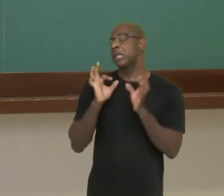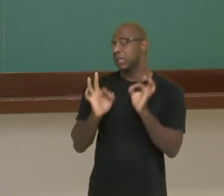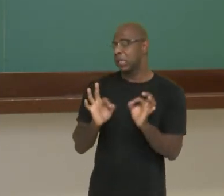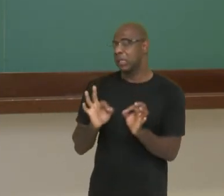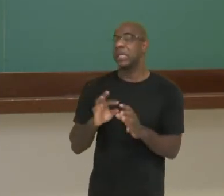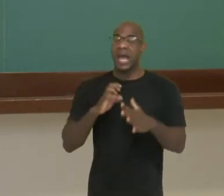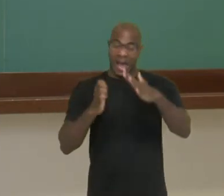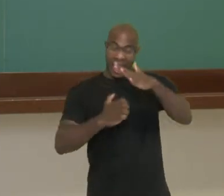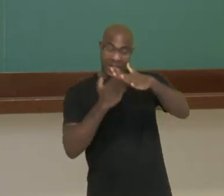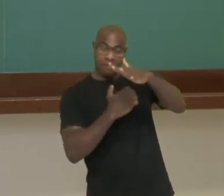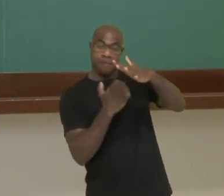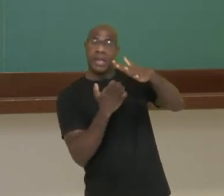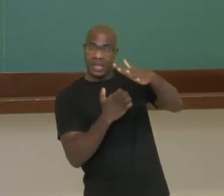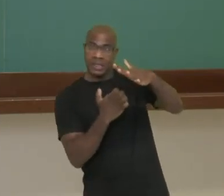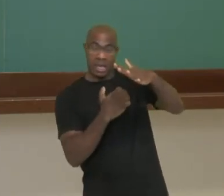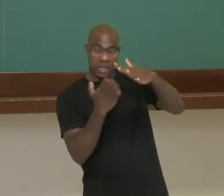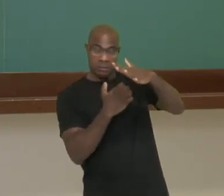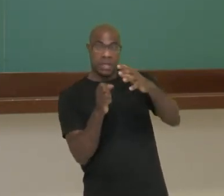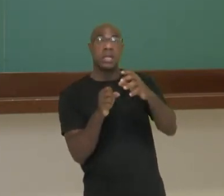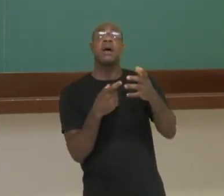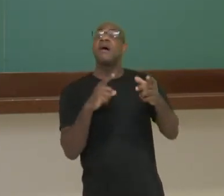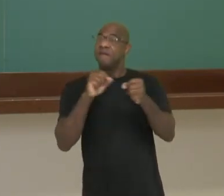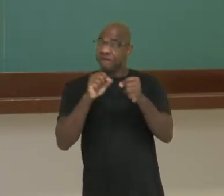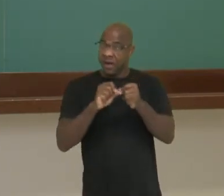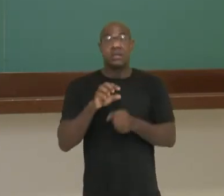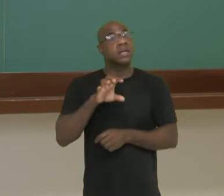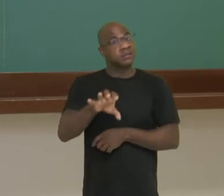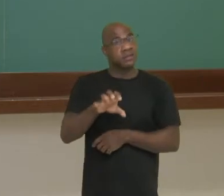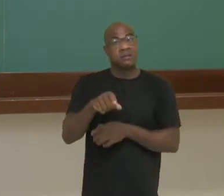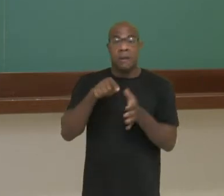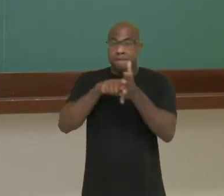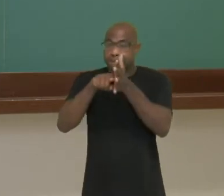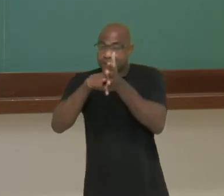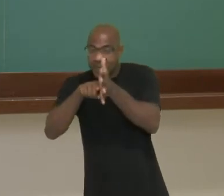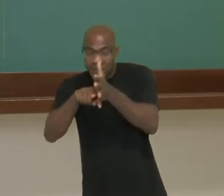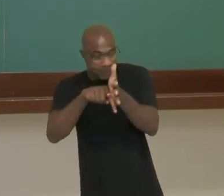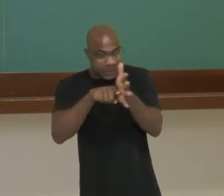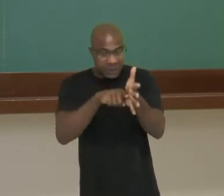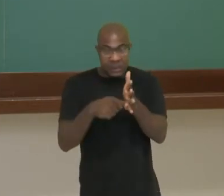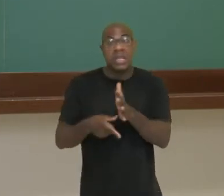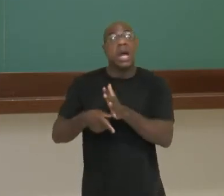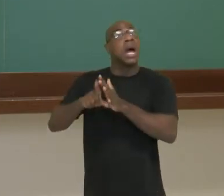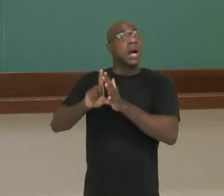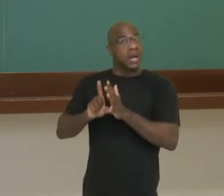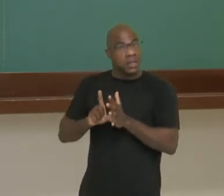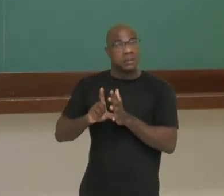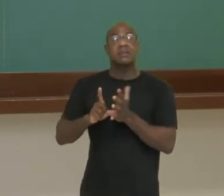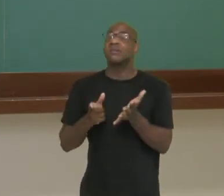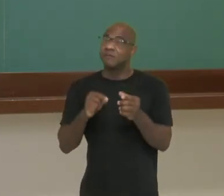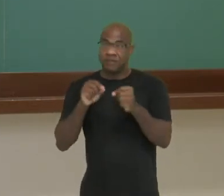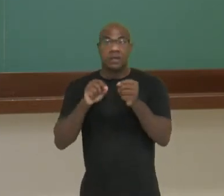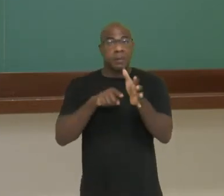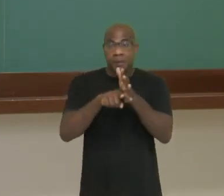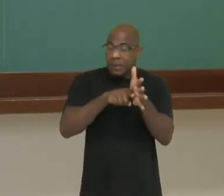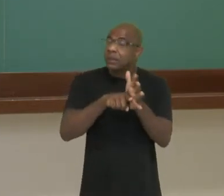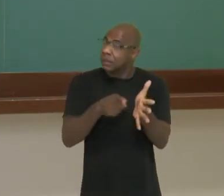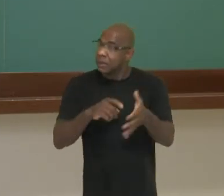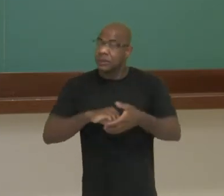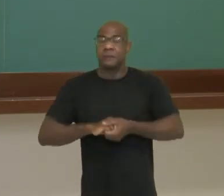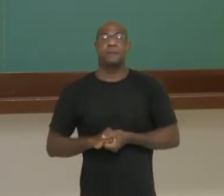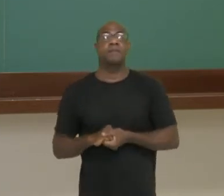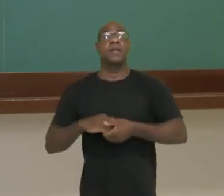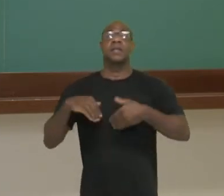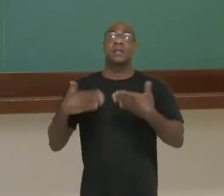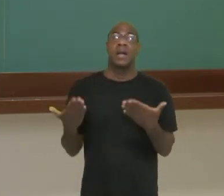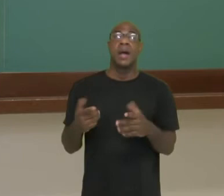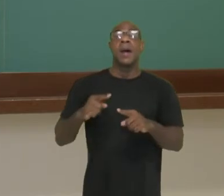grandes empresas, médias empresas fazem isso. Os pequenos empresários e microempresários fazem de uma maneira mais empírica,